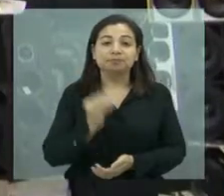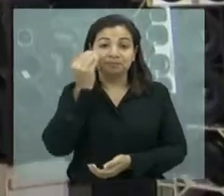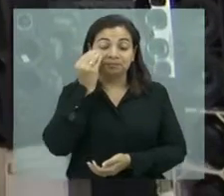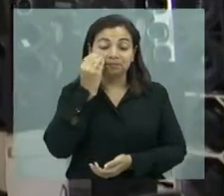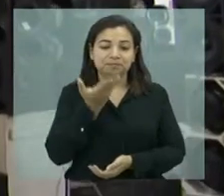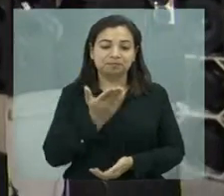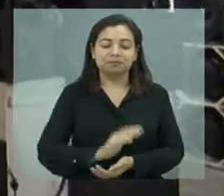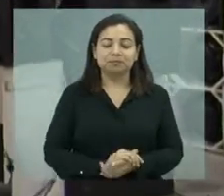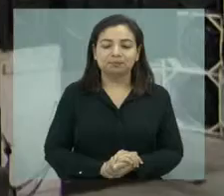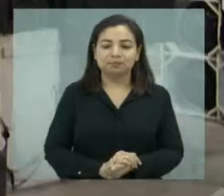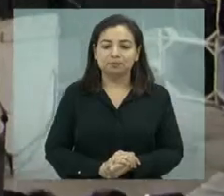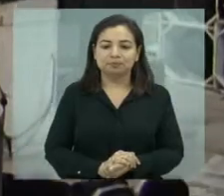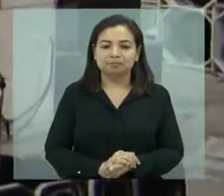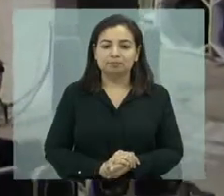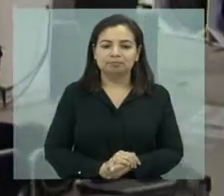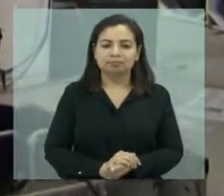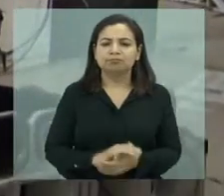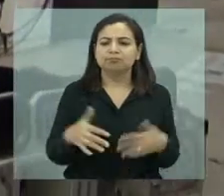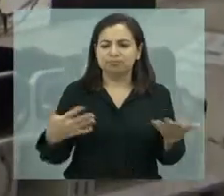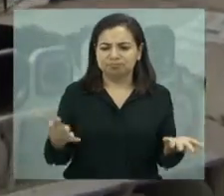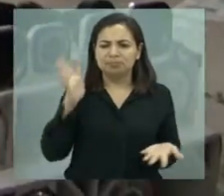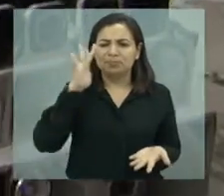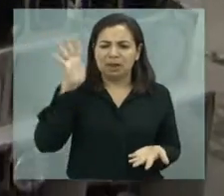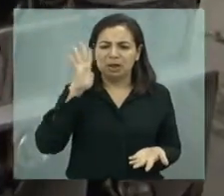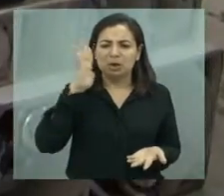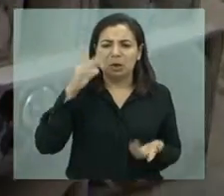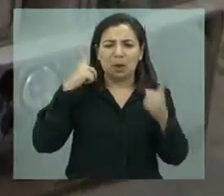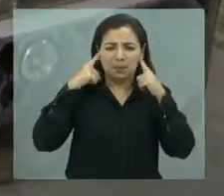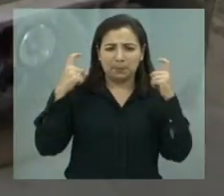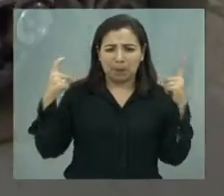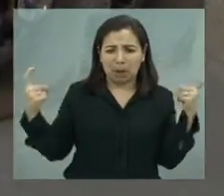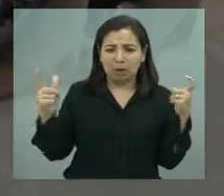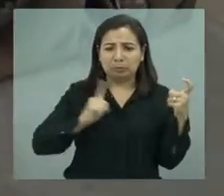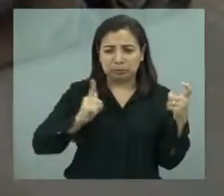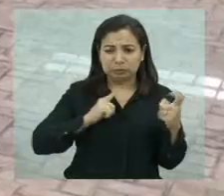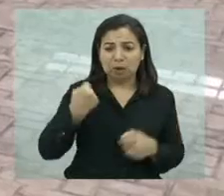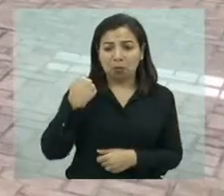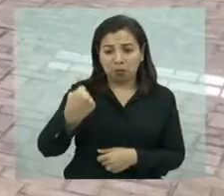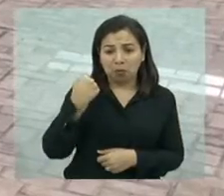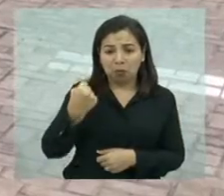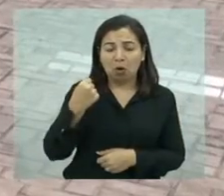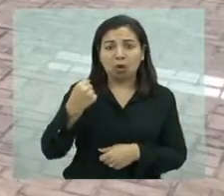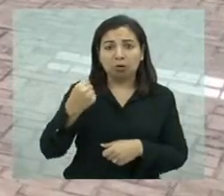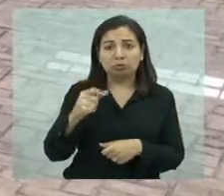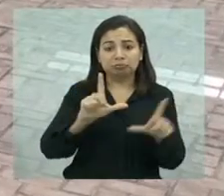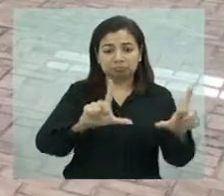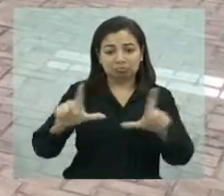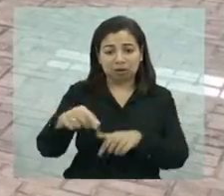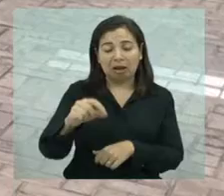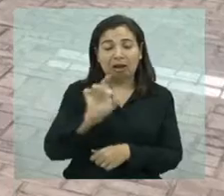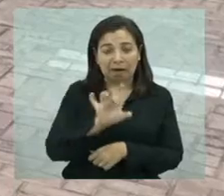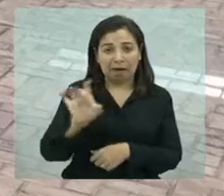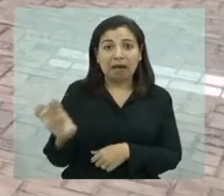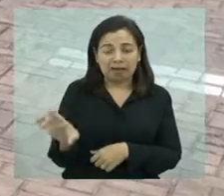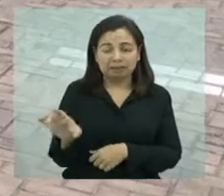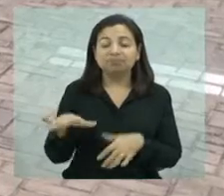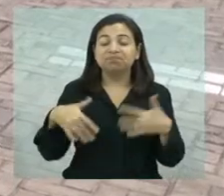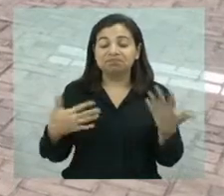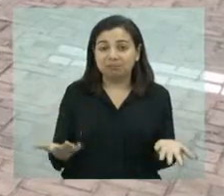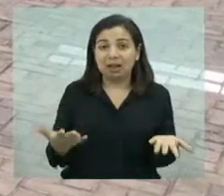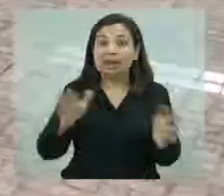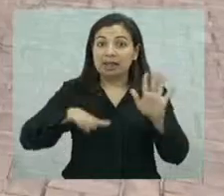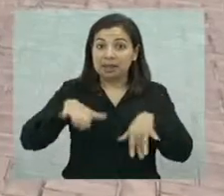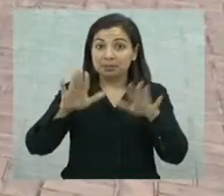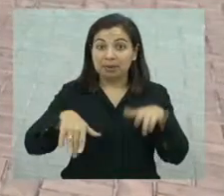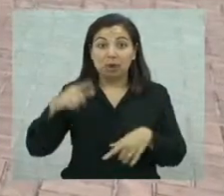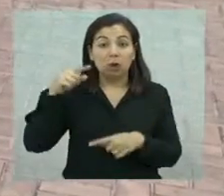Confira. Imagine o barulho que uma dessas caixas de som pode fazer. Dependendo do volume, pode causar